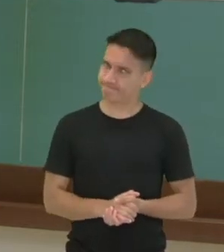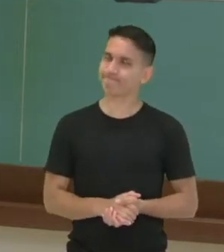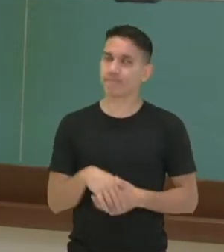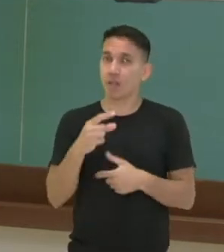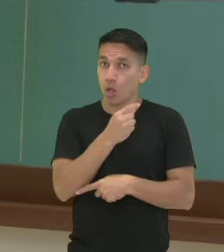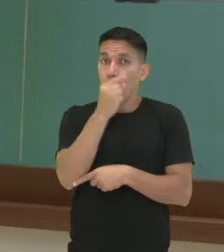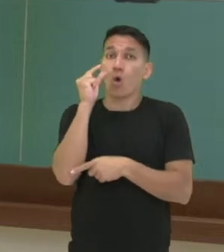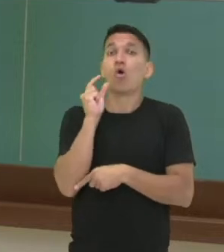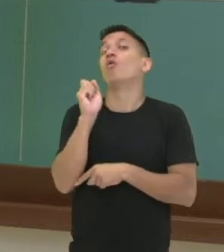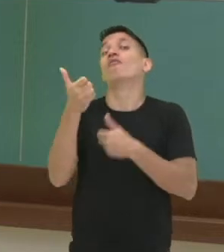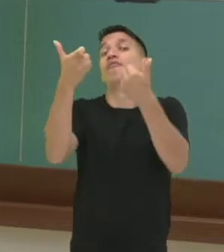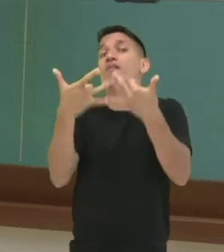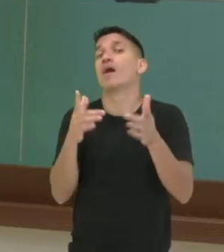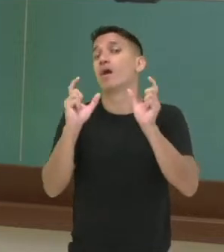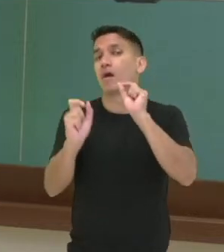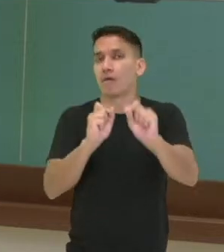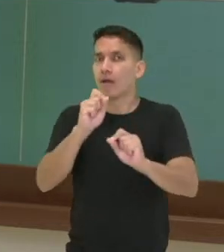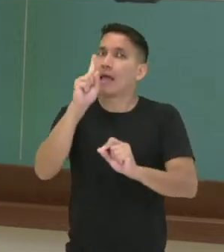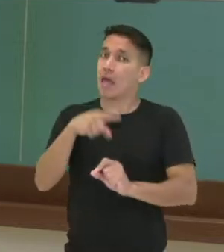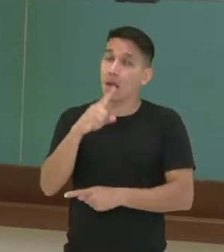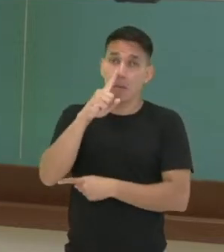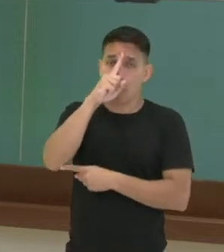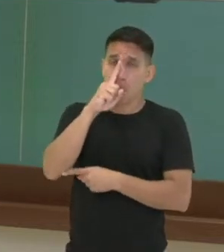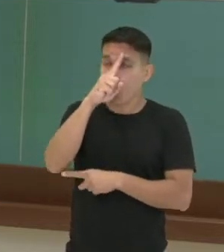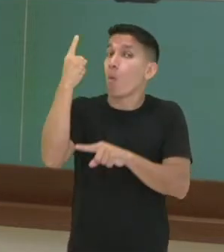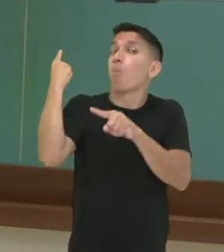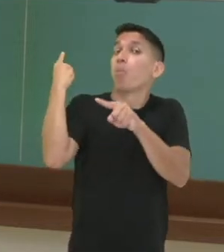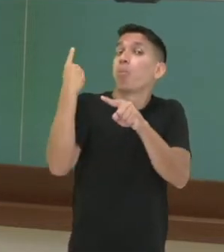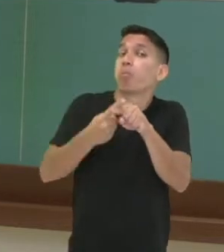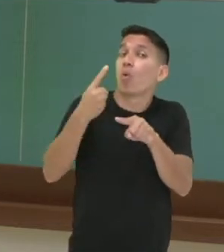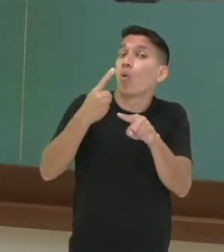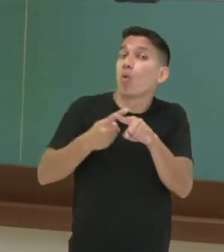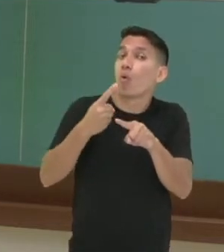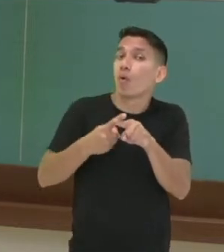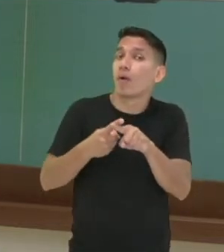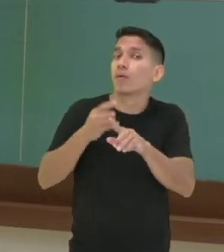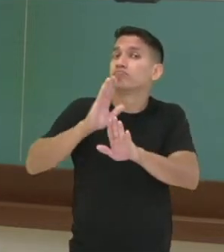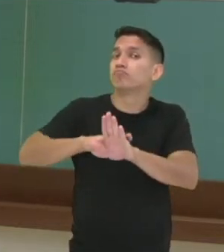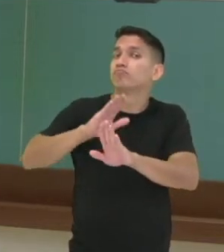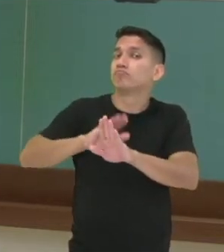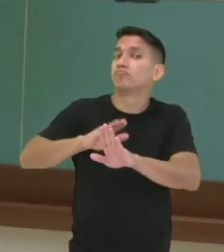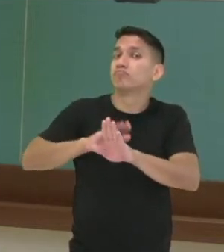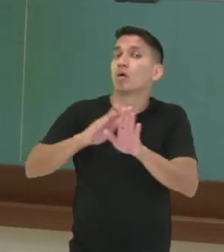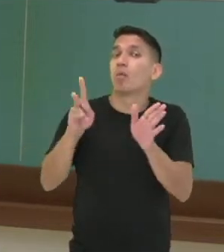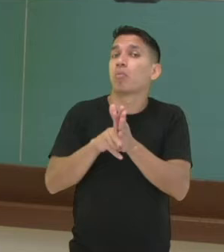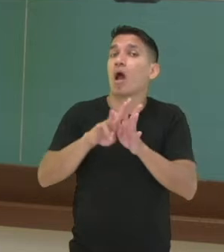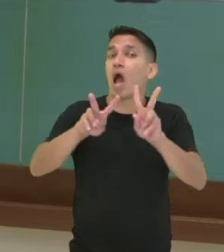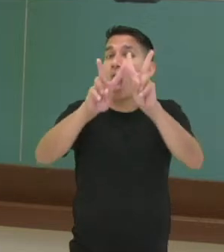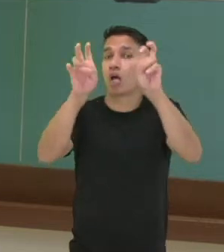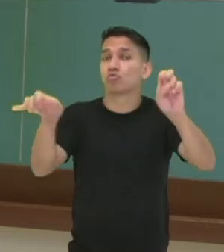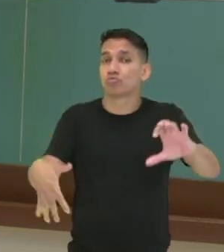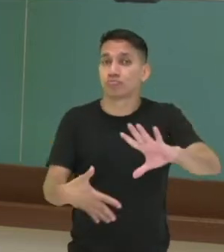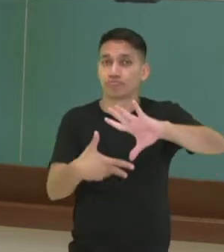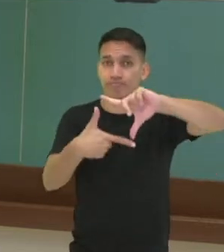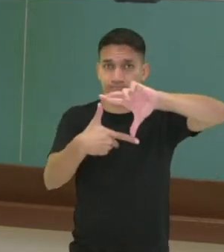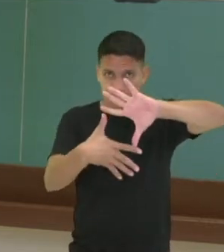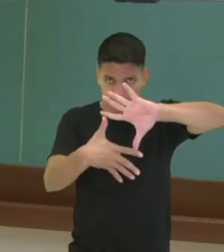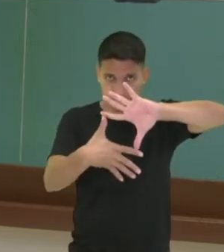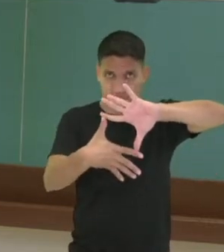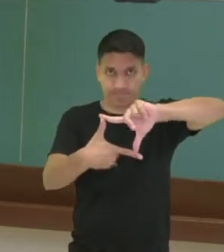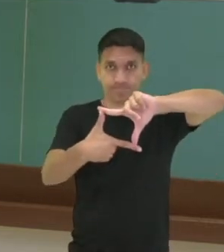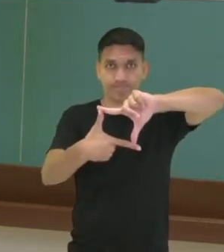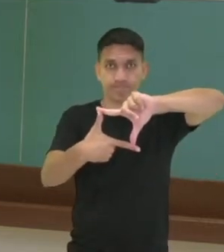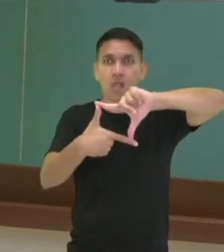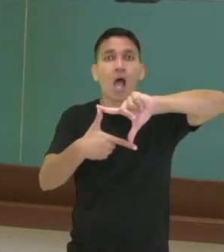está querendo dizer é que isso é perigoso porque demonstra uma visão etnocêntrica sobre a